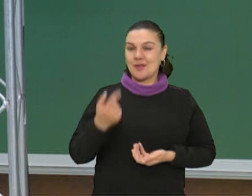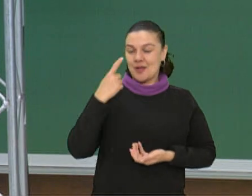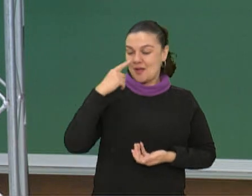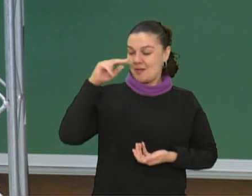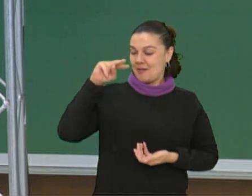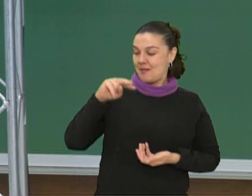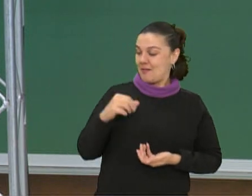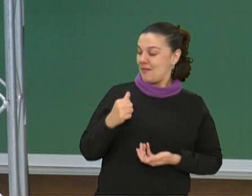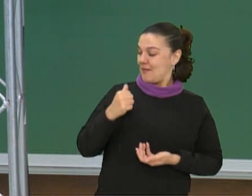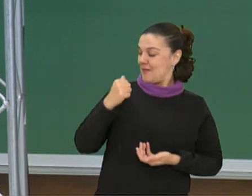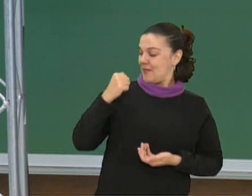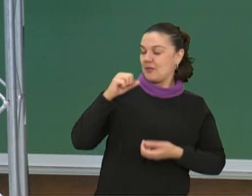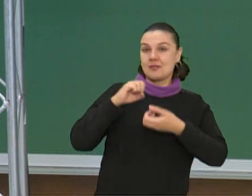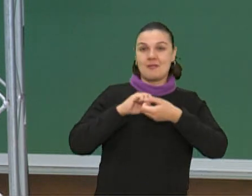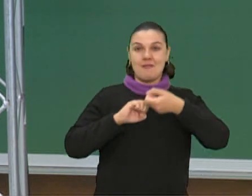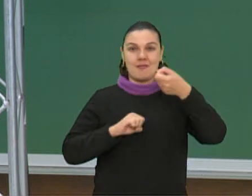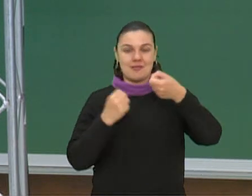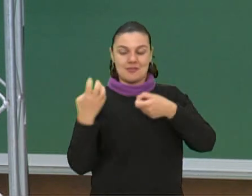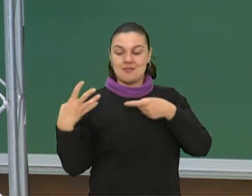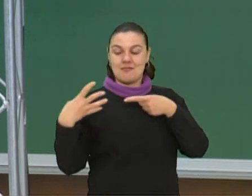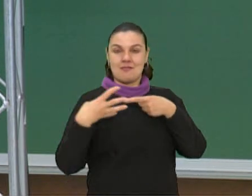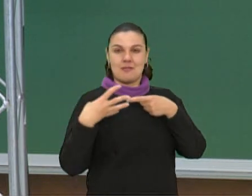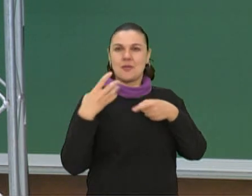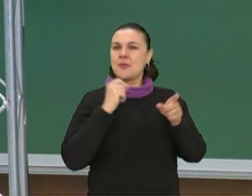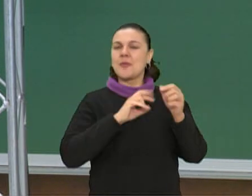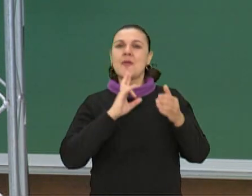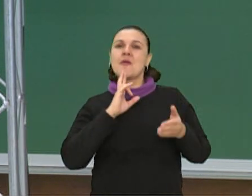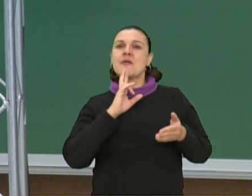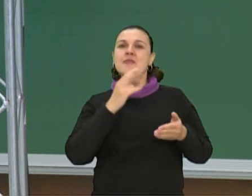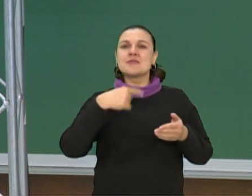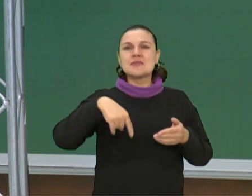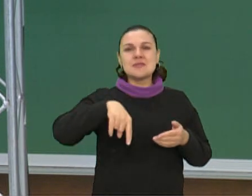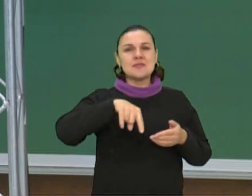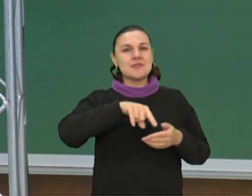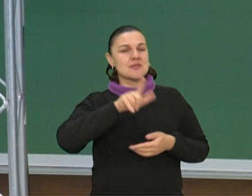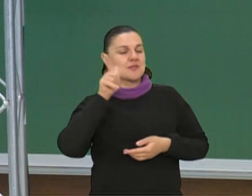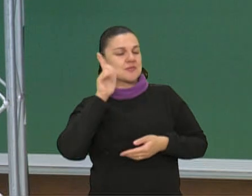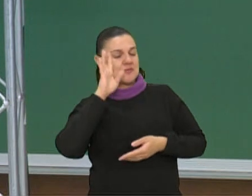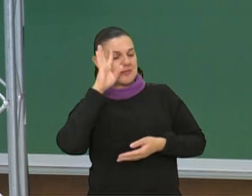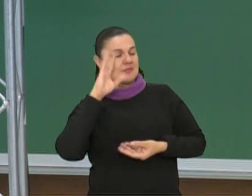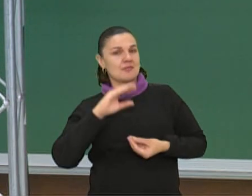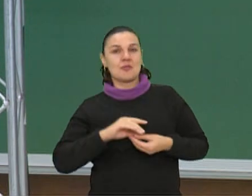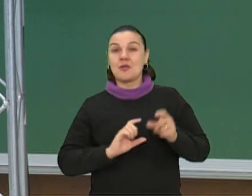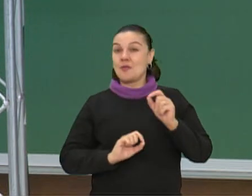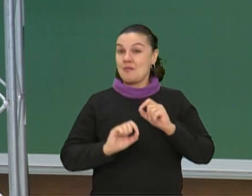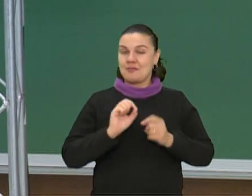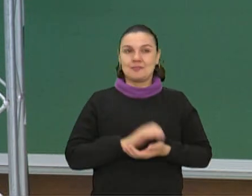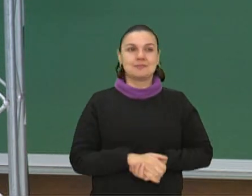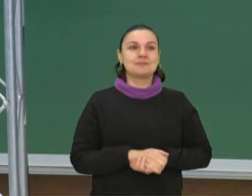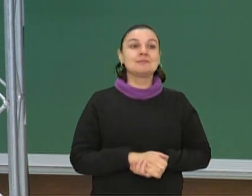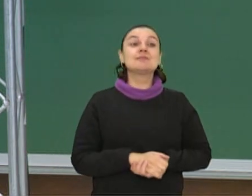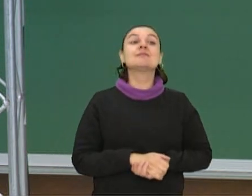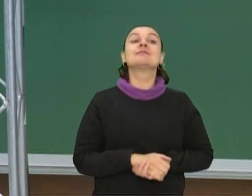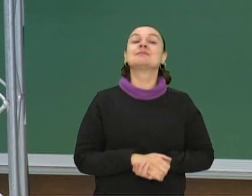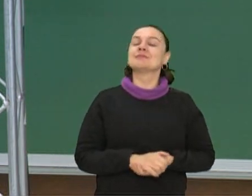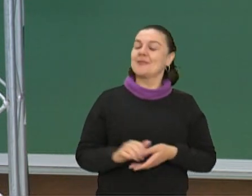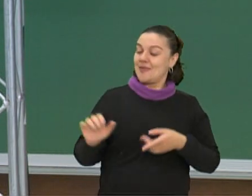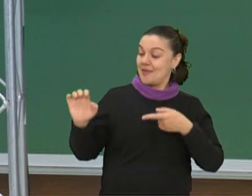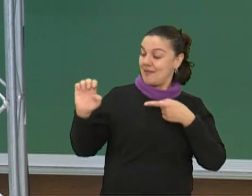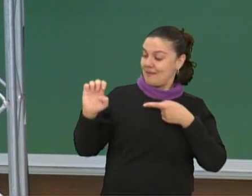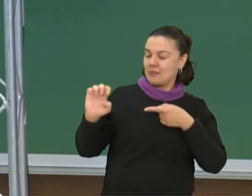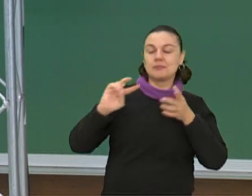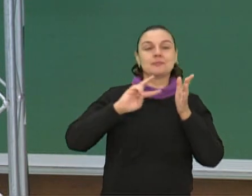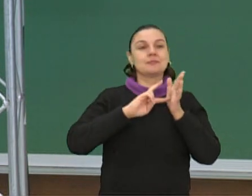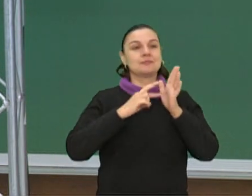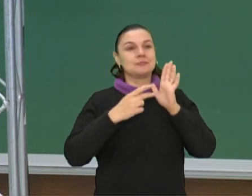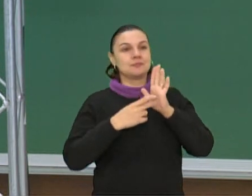Analisando o cartaz da atividade número 4, qual resposta vocês conseguiram encontrar? Vamos ver? Letra